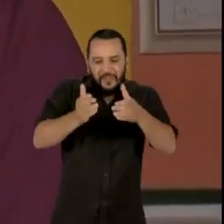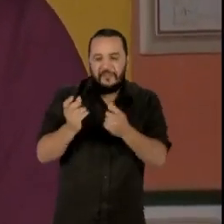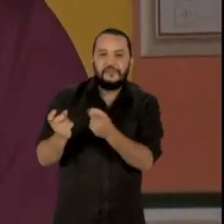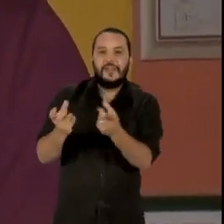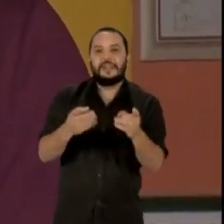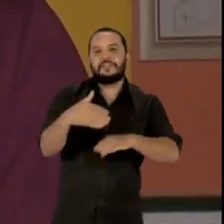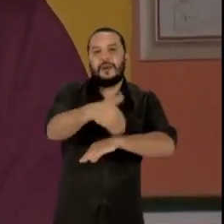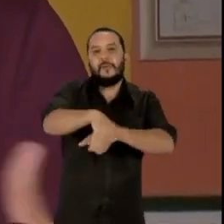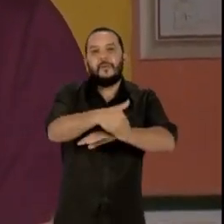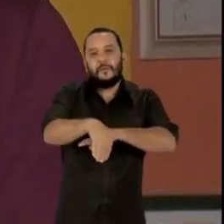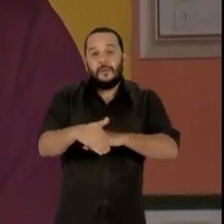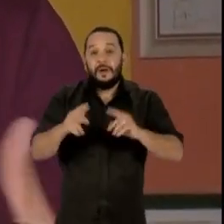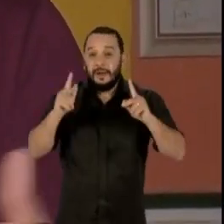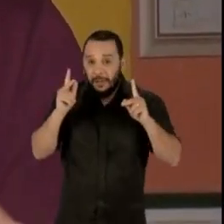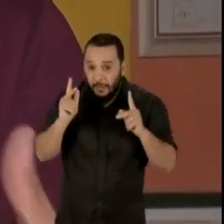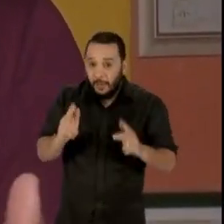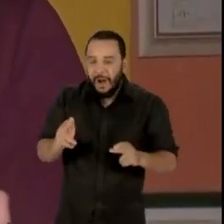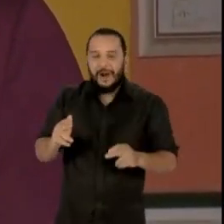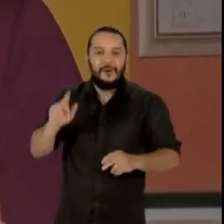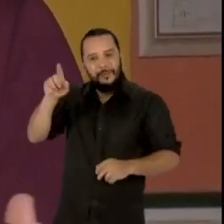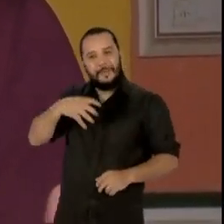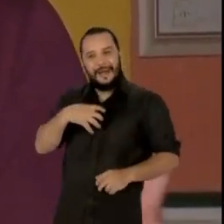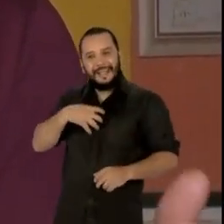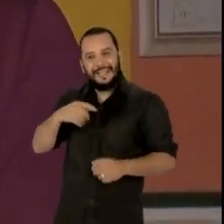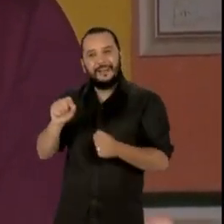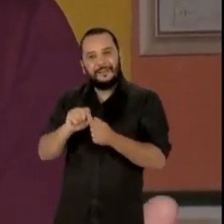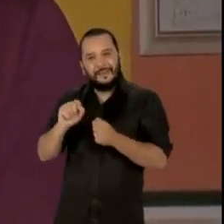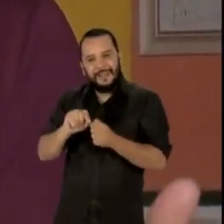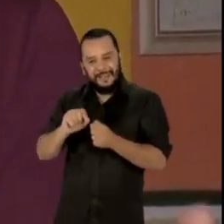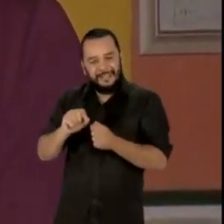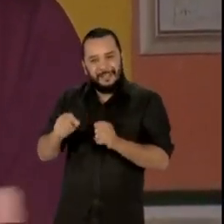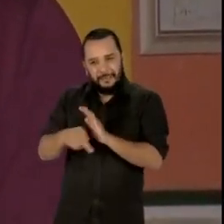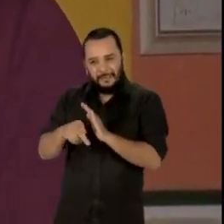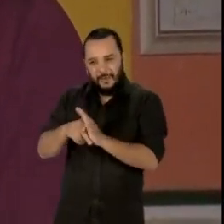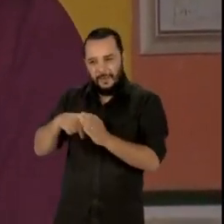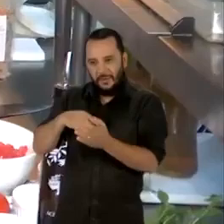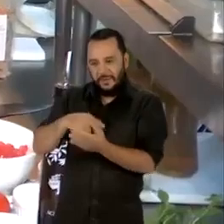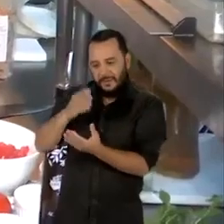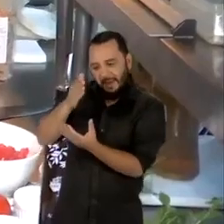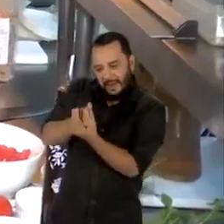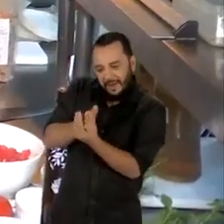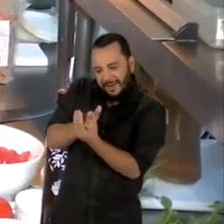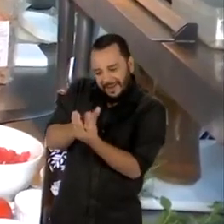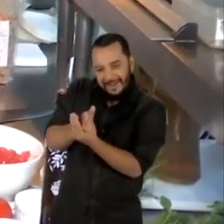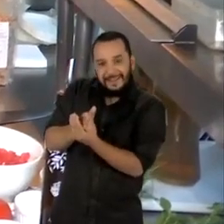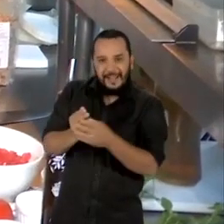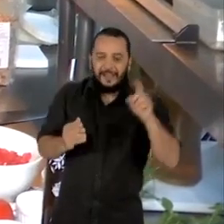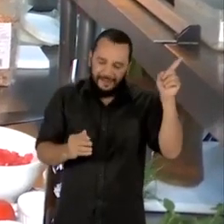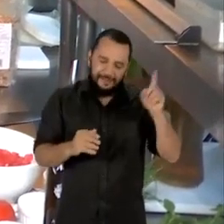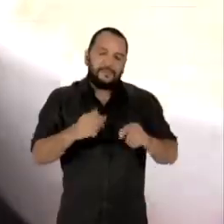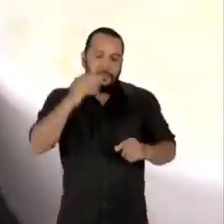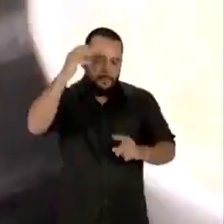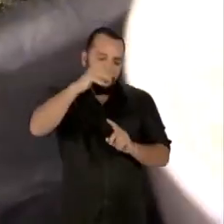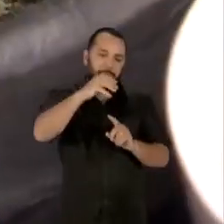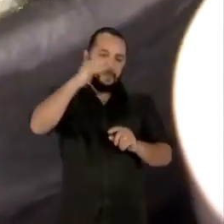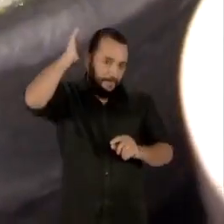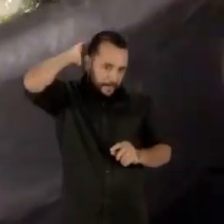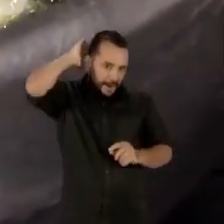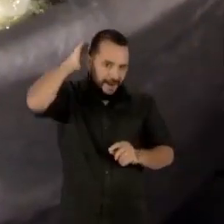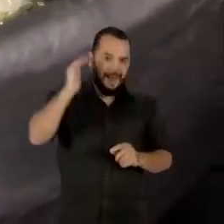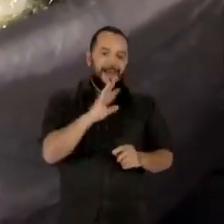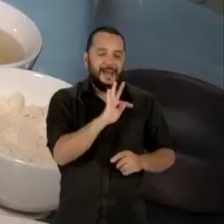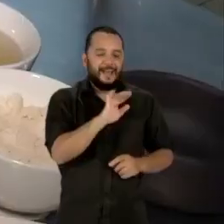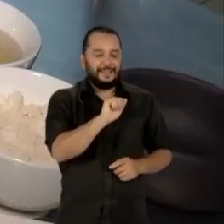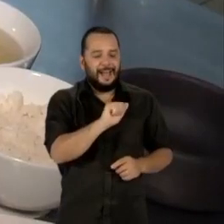assim como aquelas baianas que vendem acarajé no pará só está caseiras esse é apenas um pequeno exemplo do que o mês de outubro